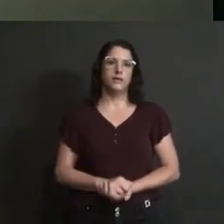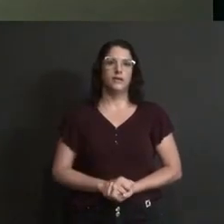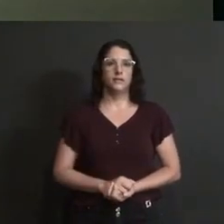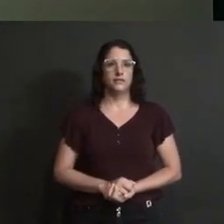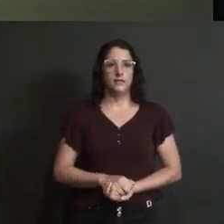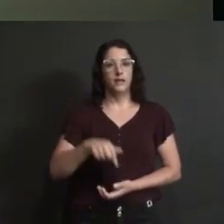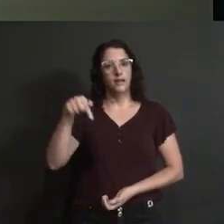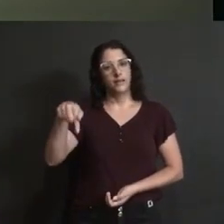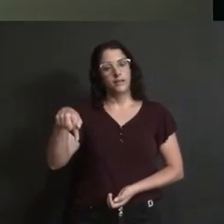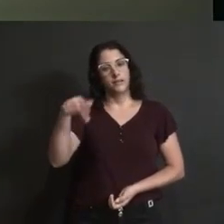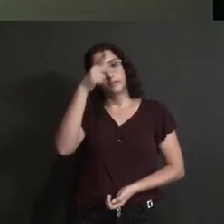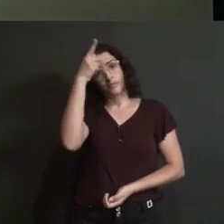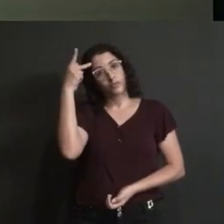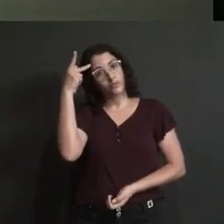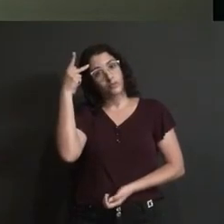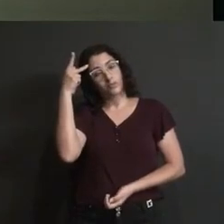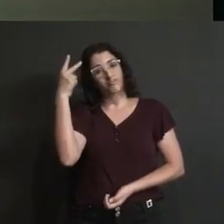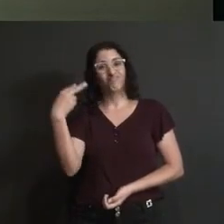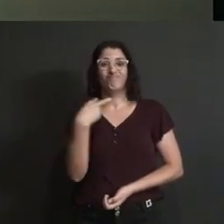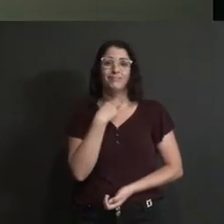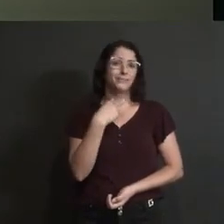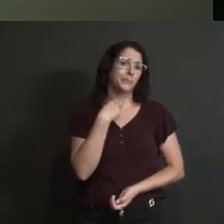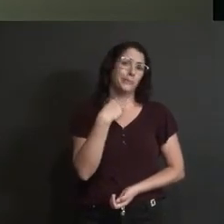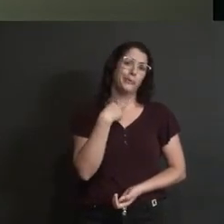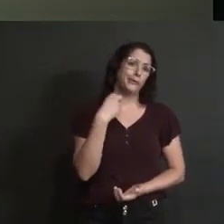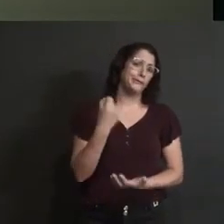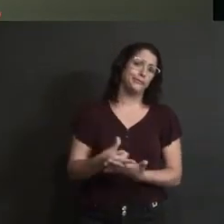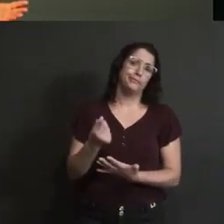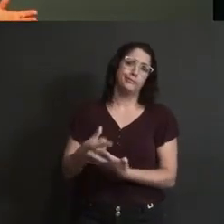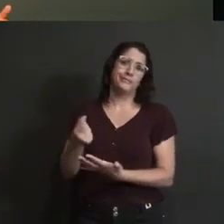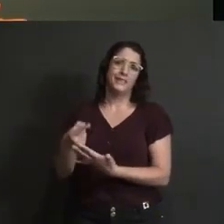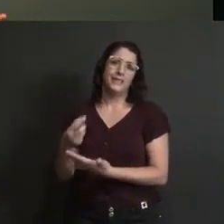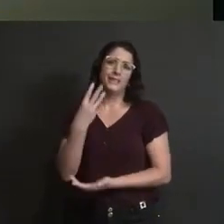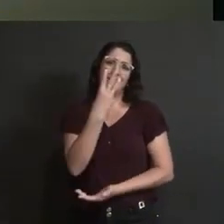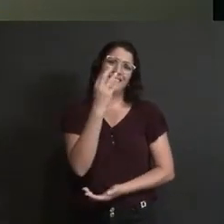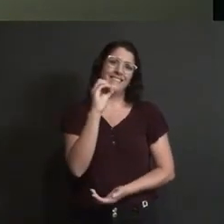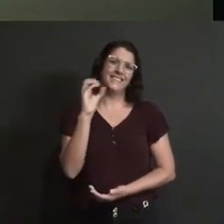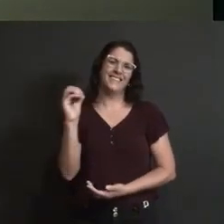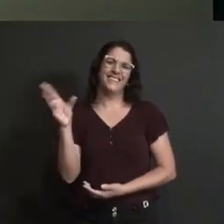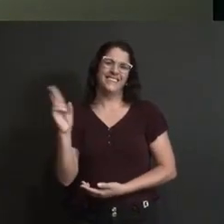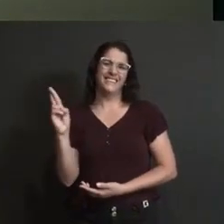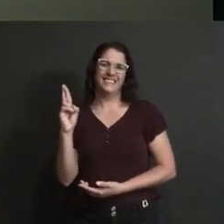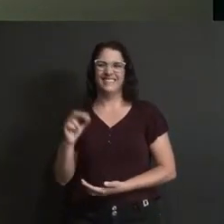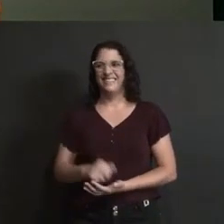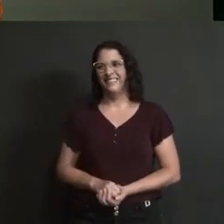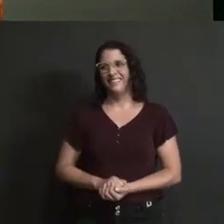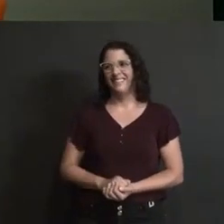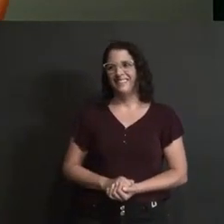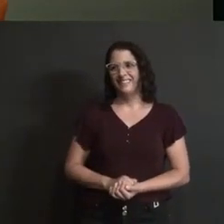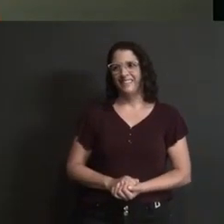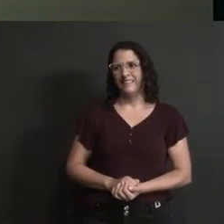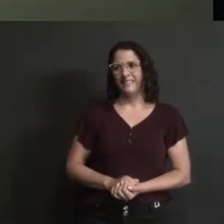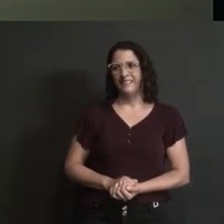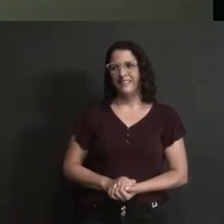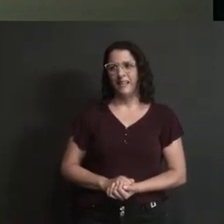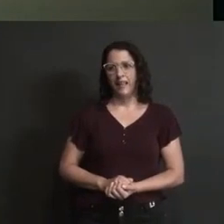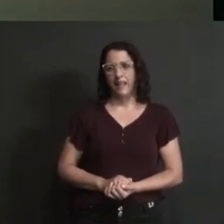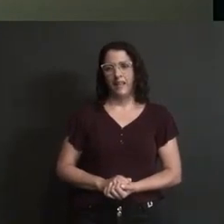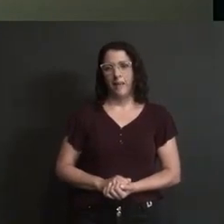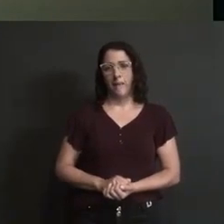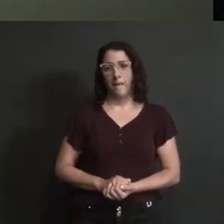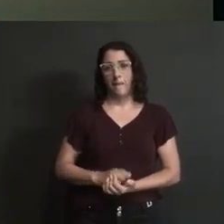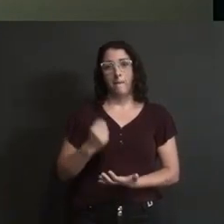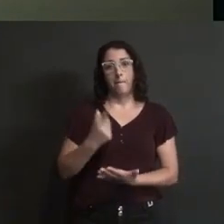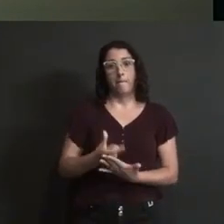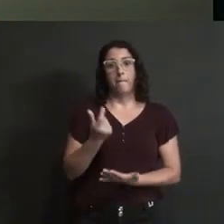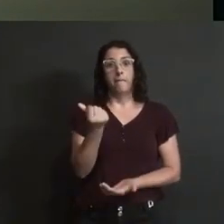pobre. Nós somos sofridos. Reduz para a gente o